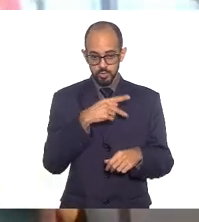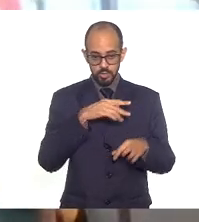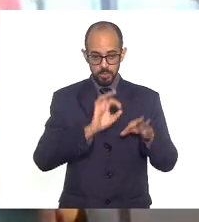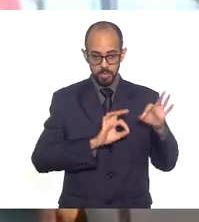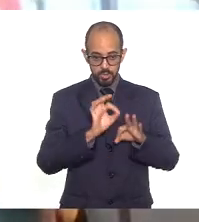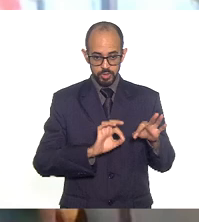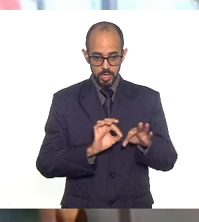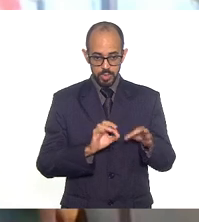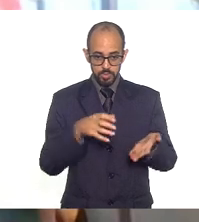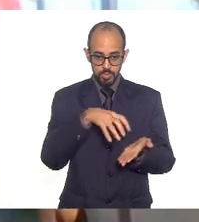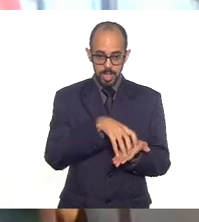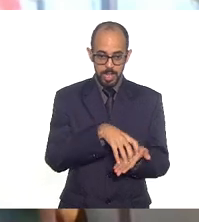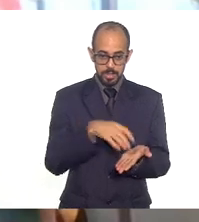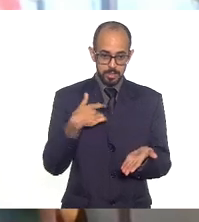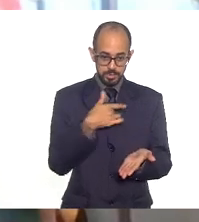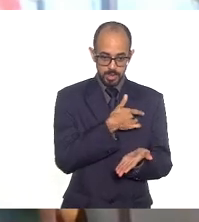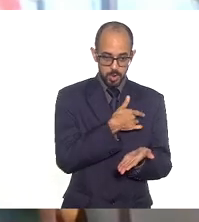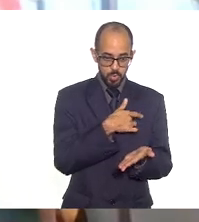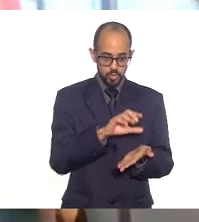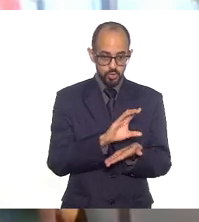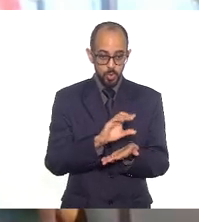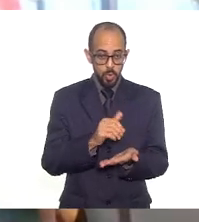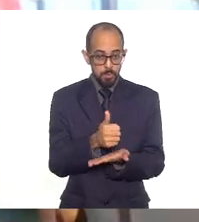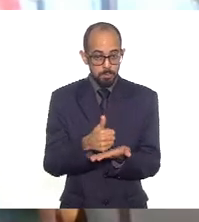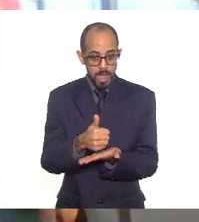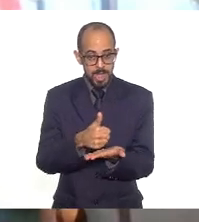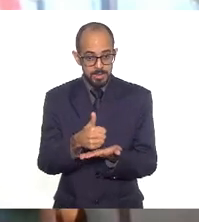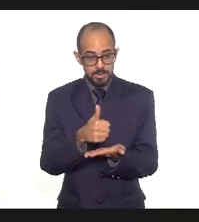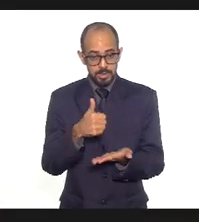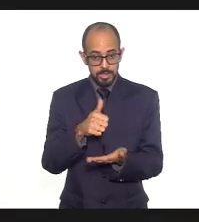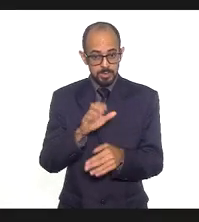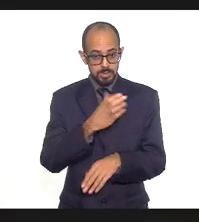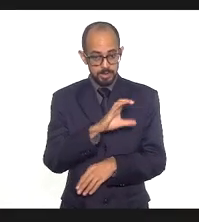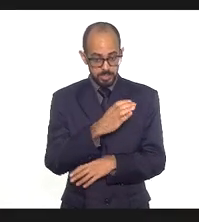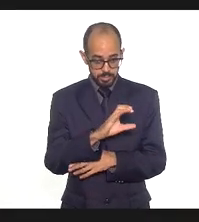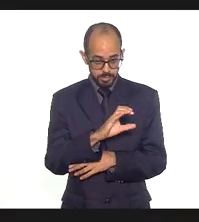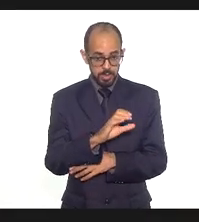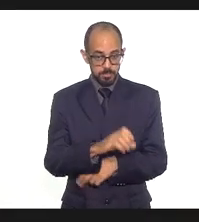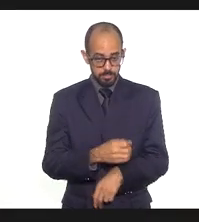saúde, baseados na ciência. E não no obscuro. Obrigado.